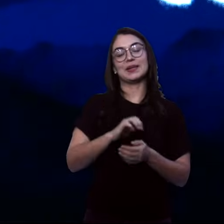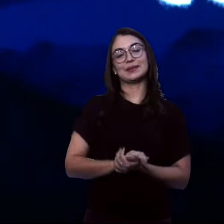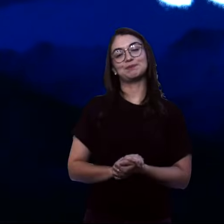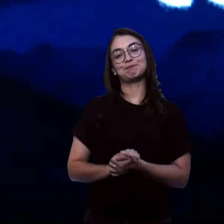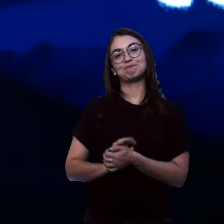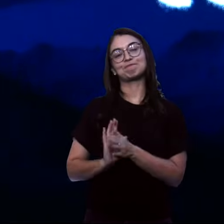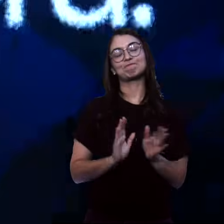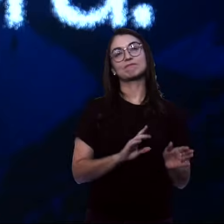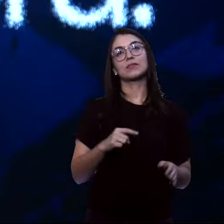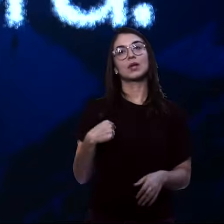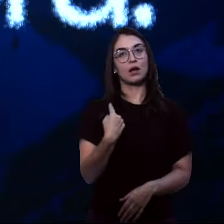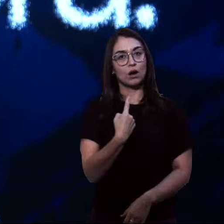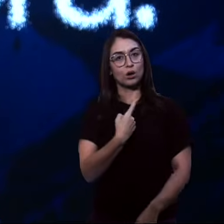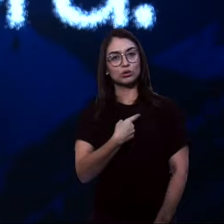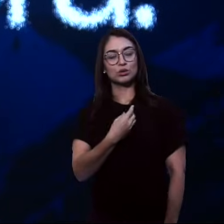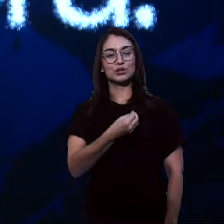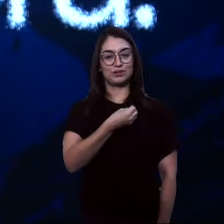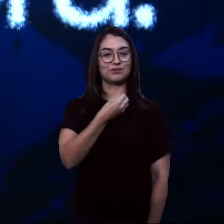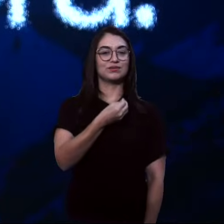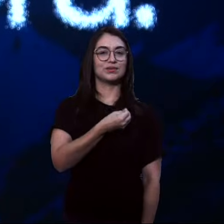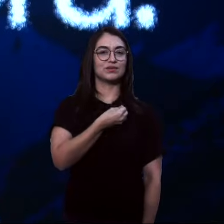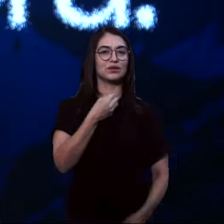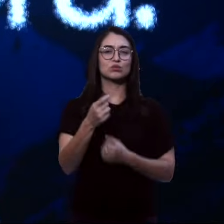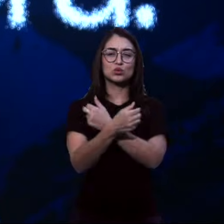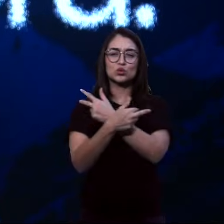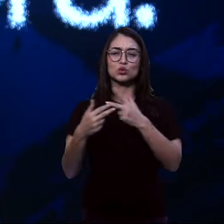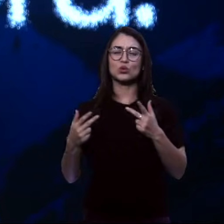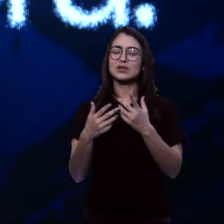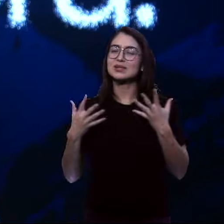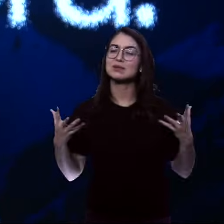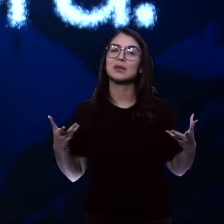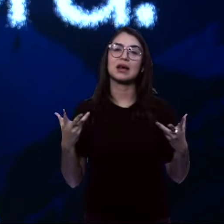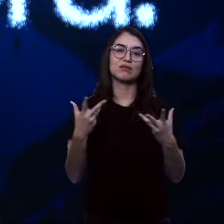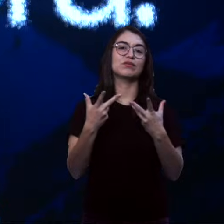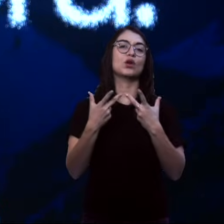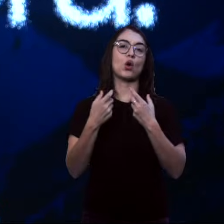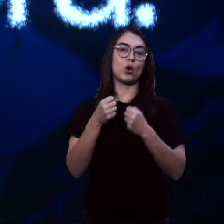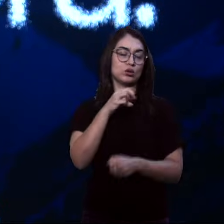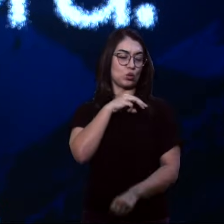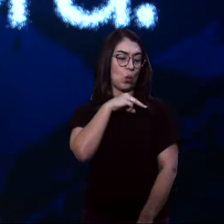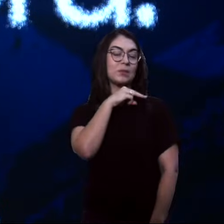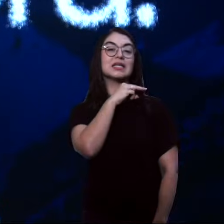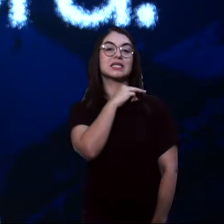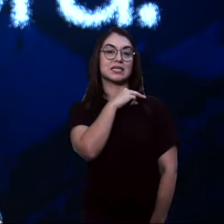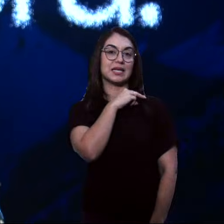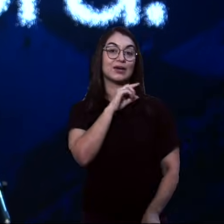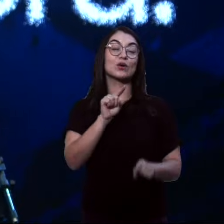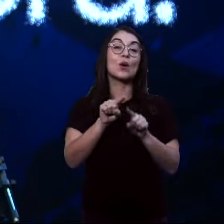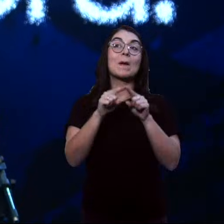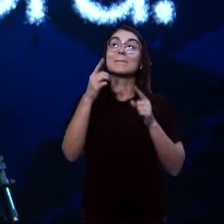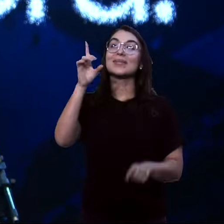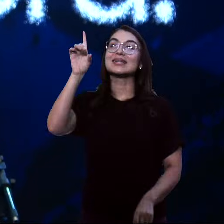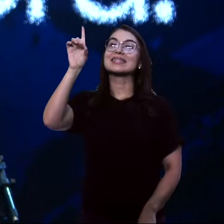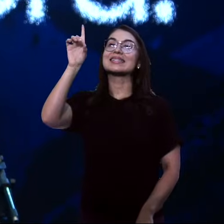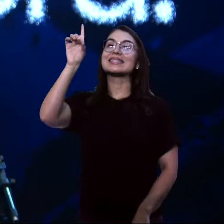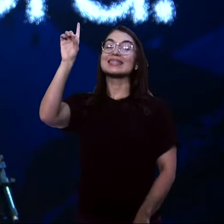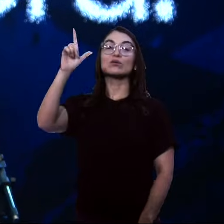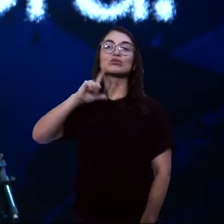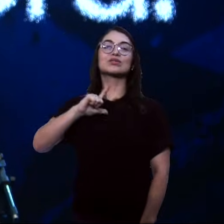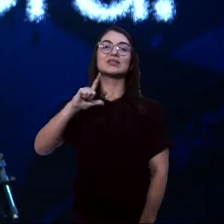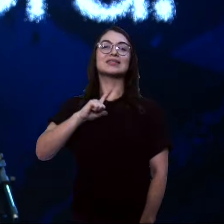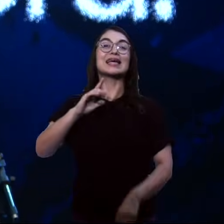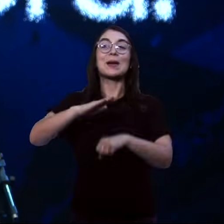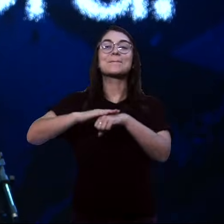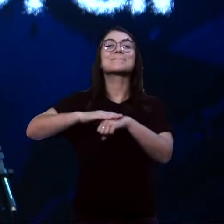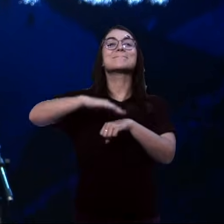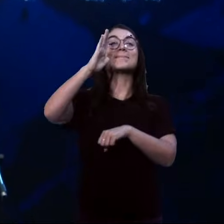ministério, mas Deus tem coisas maiores para nós. Deus tem coisas maiores para nós. E